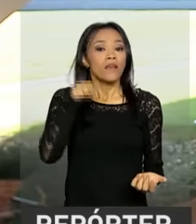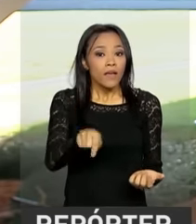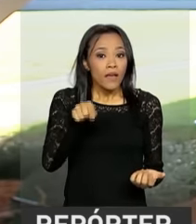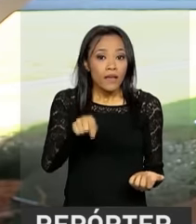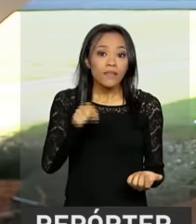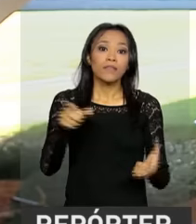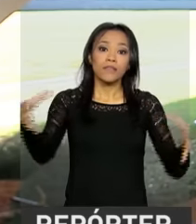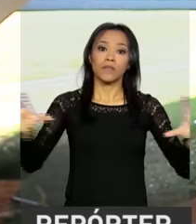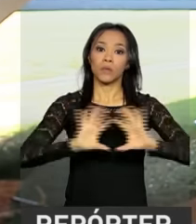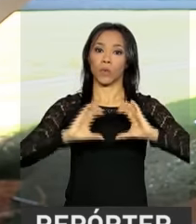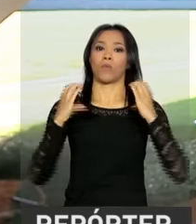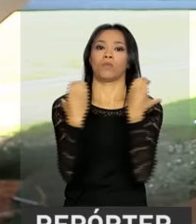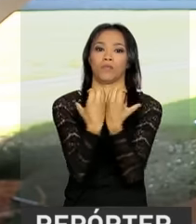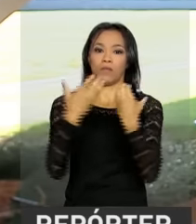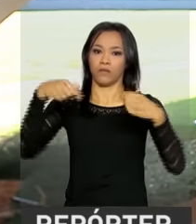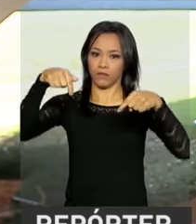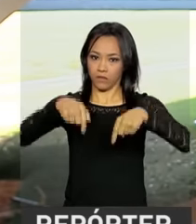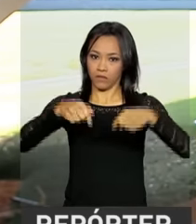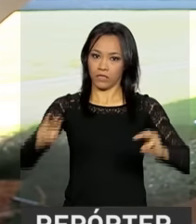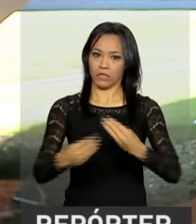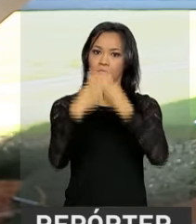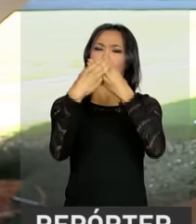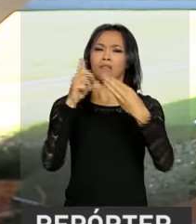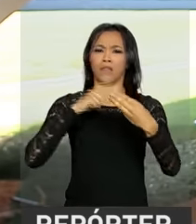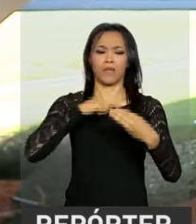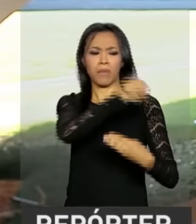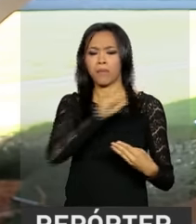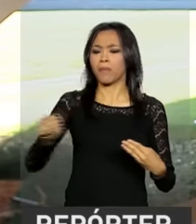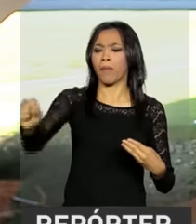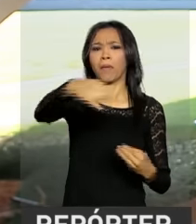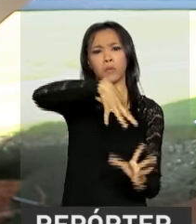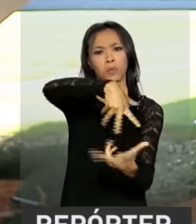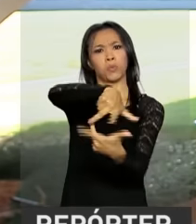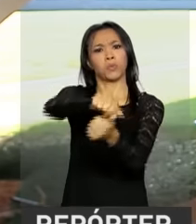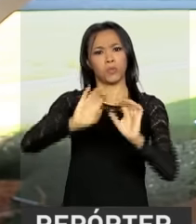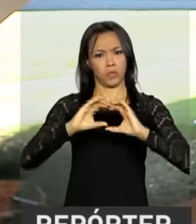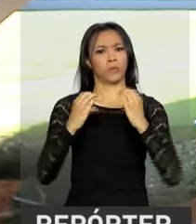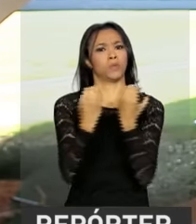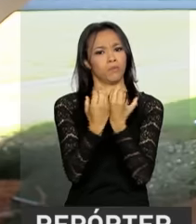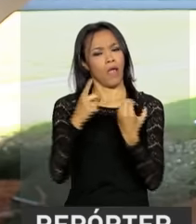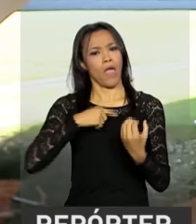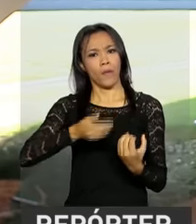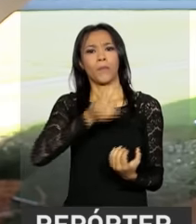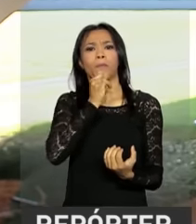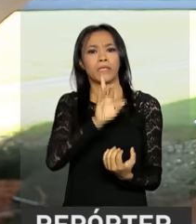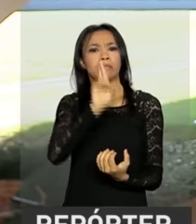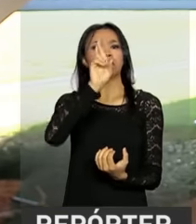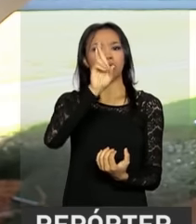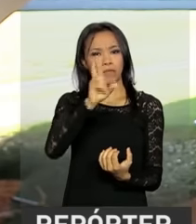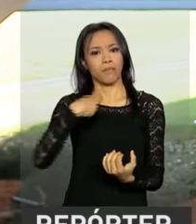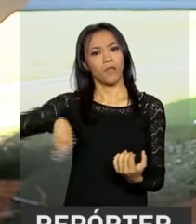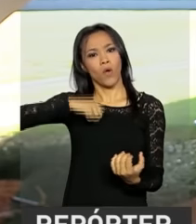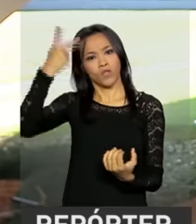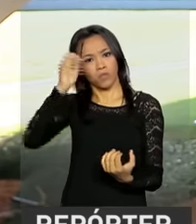extraordinária que a nação judaica tem entre si, em todas as comunidades do mundo, deve servir como exemplo para os brasileiros e